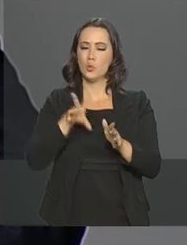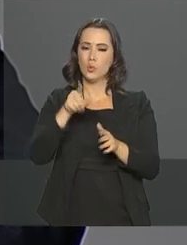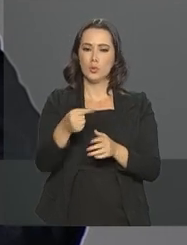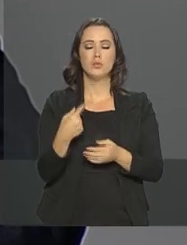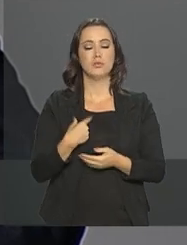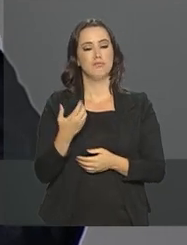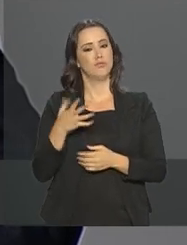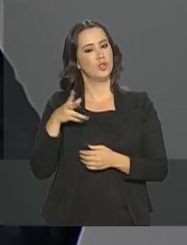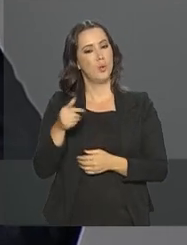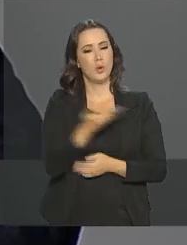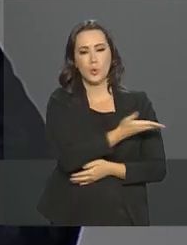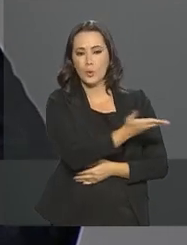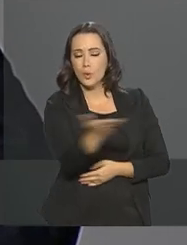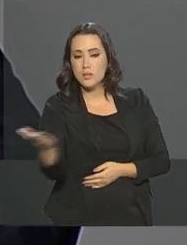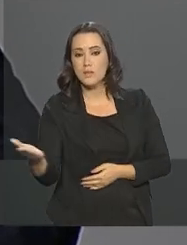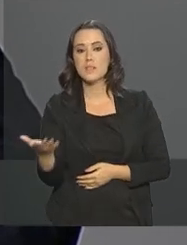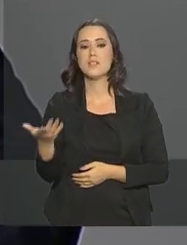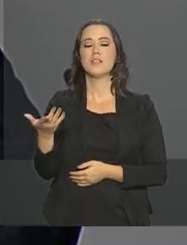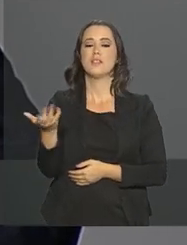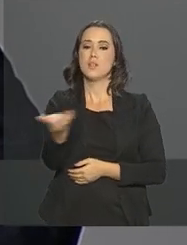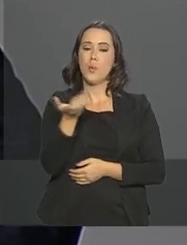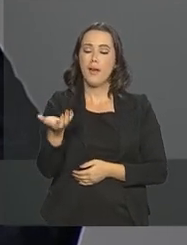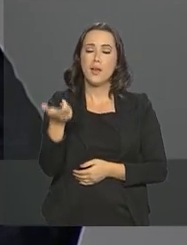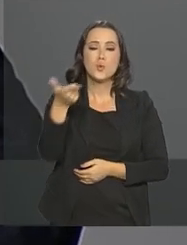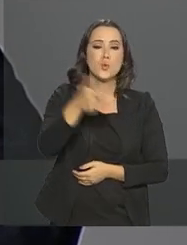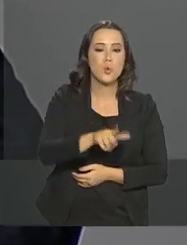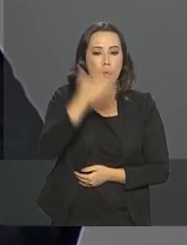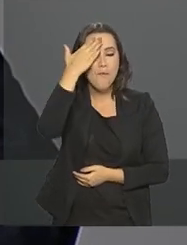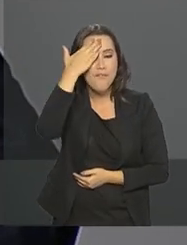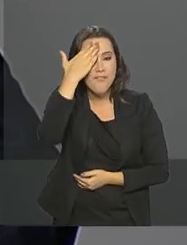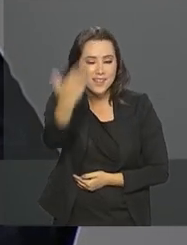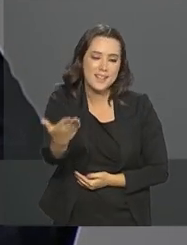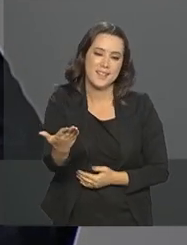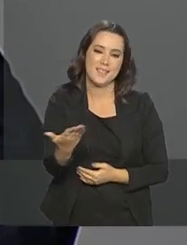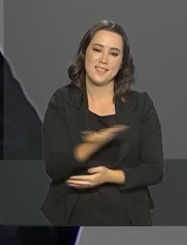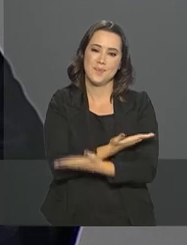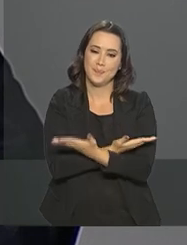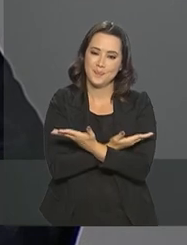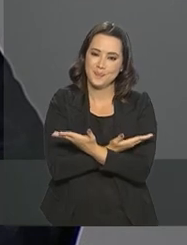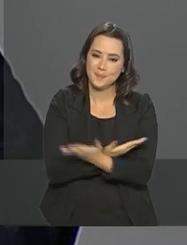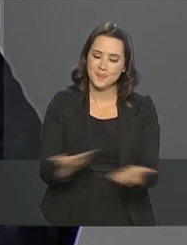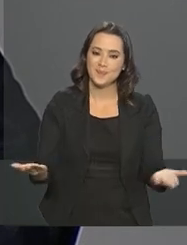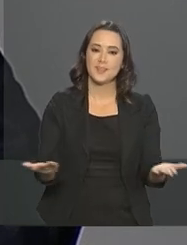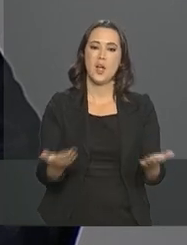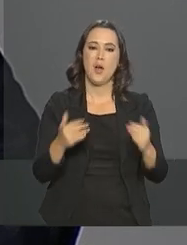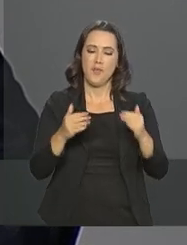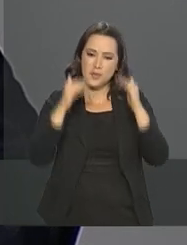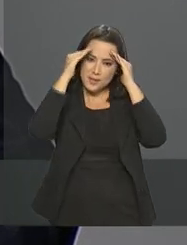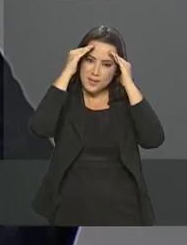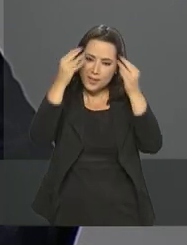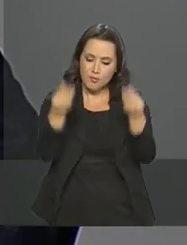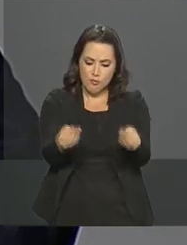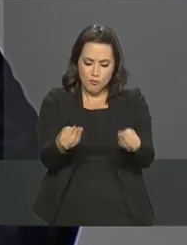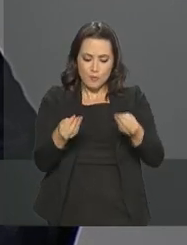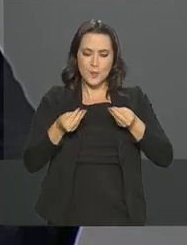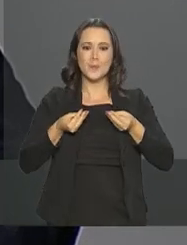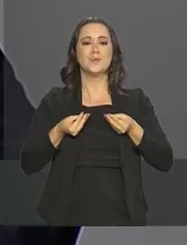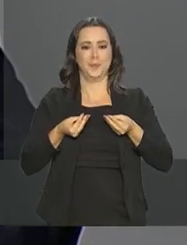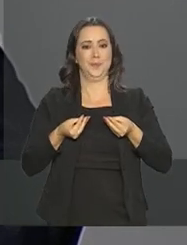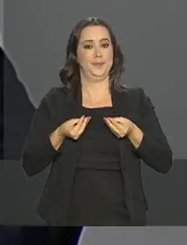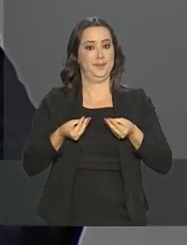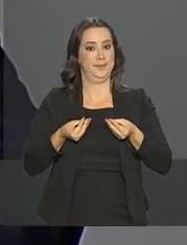eu quero mais uma vez agradecer a gentileza desta honraria amzn